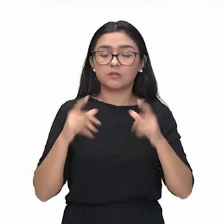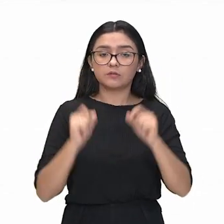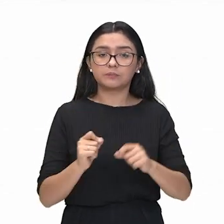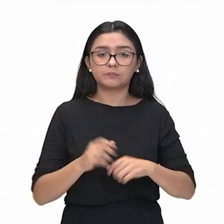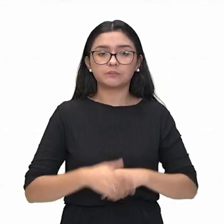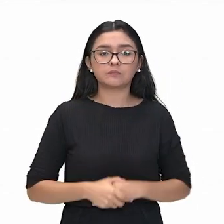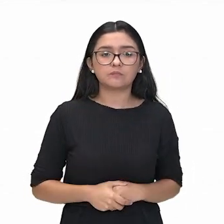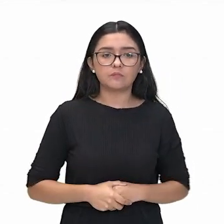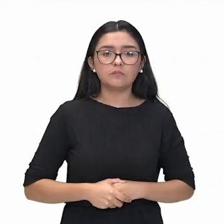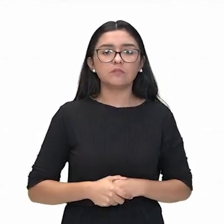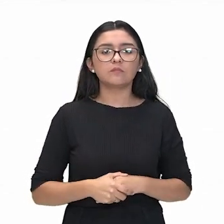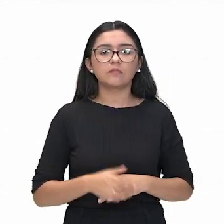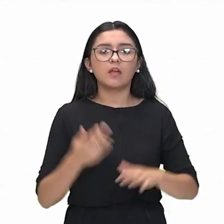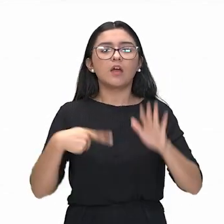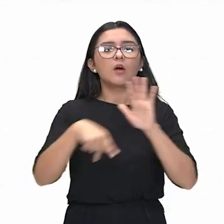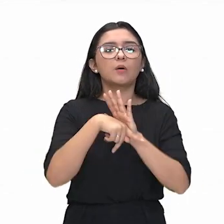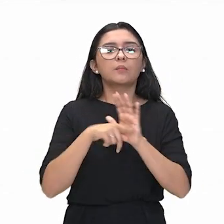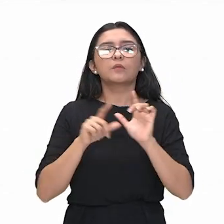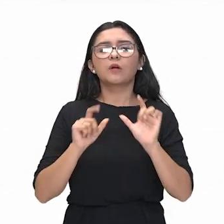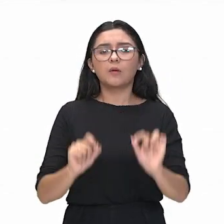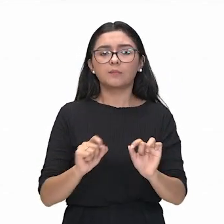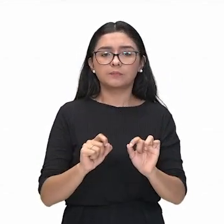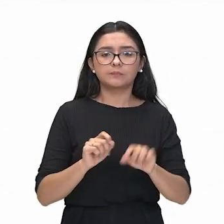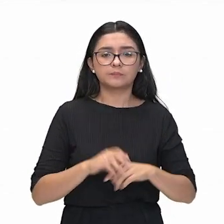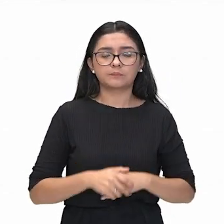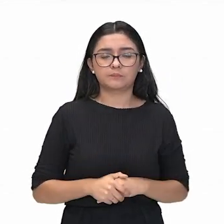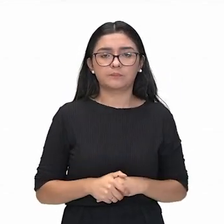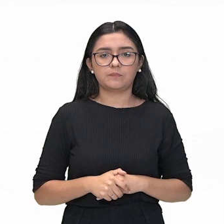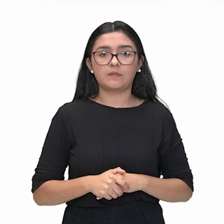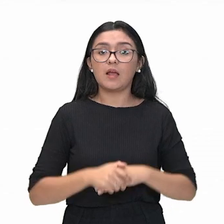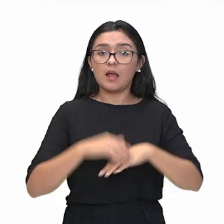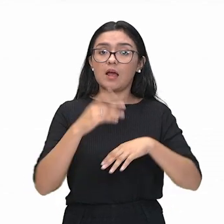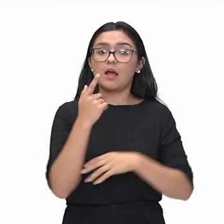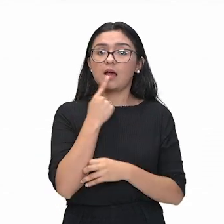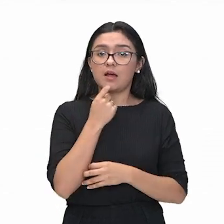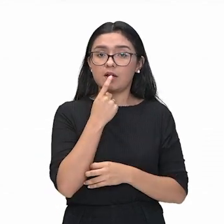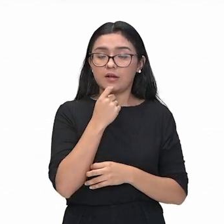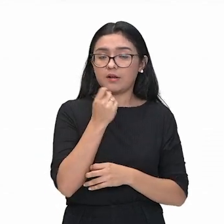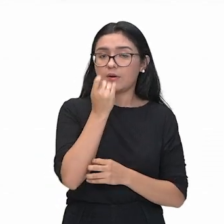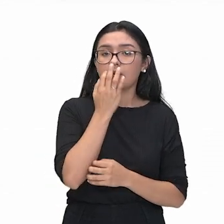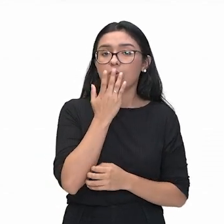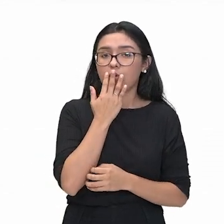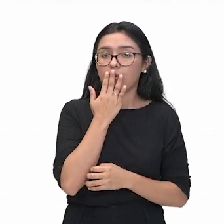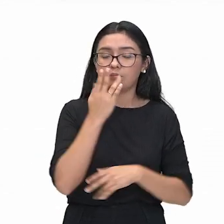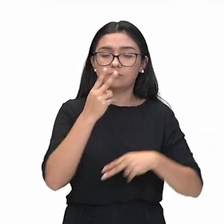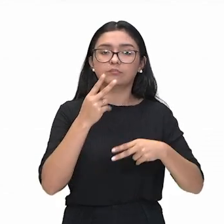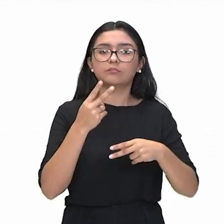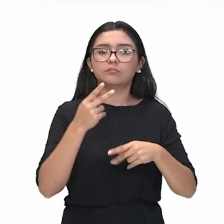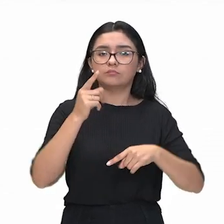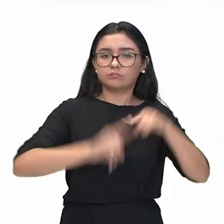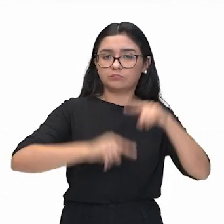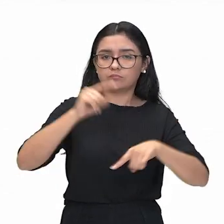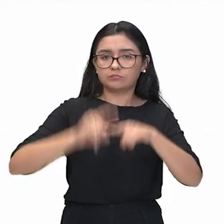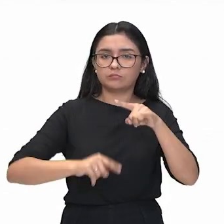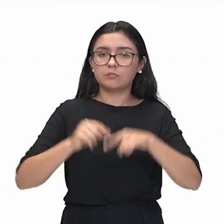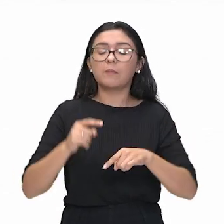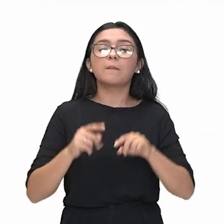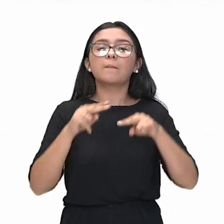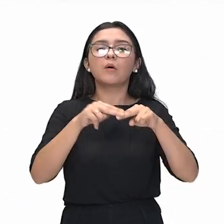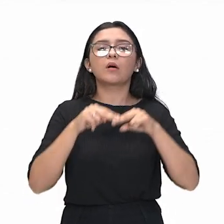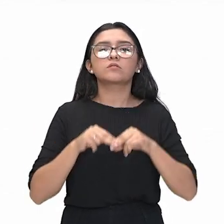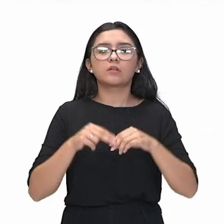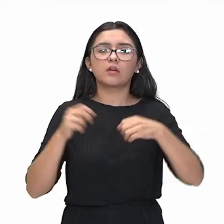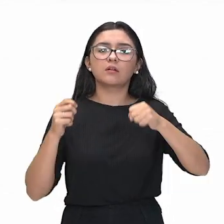da absorção. A cor de um objeto é determinada pela composição da luz que é por